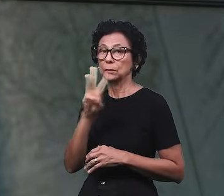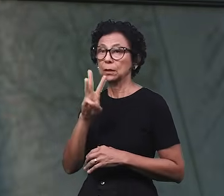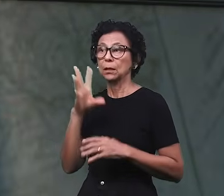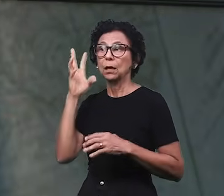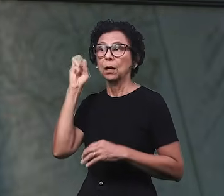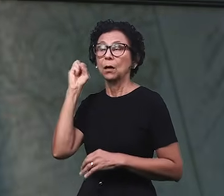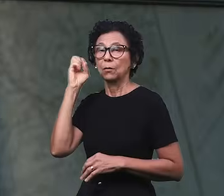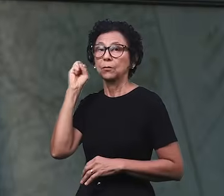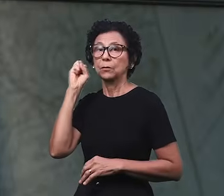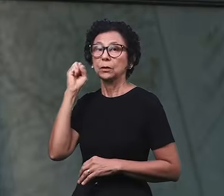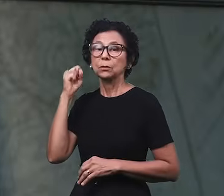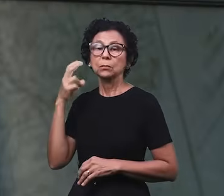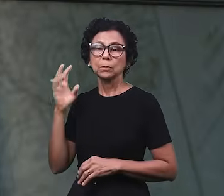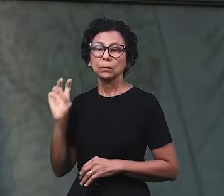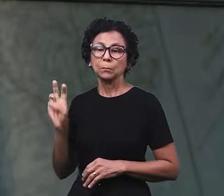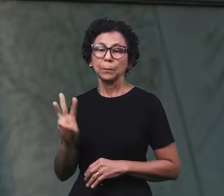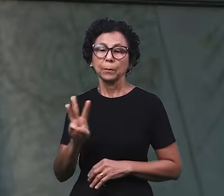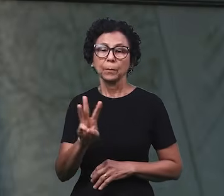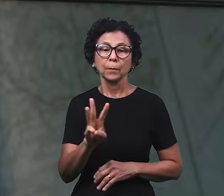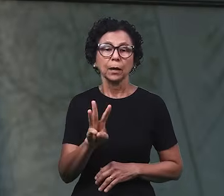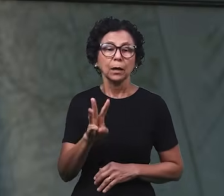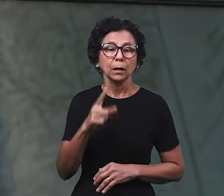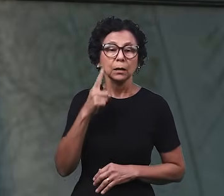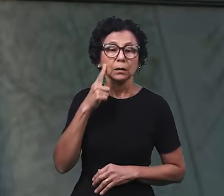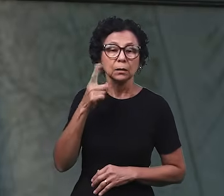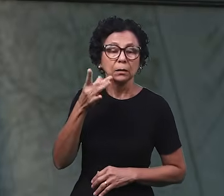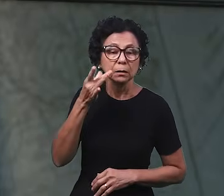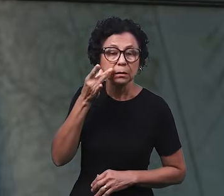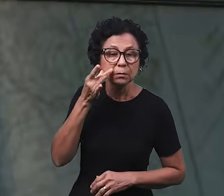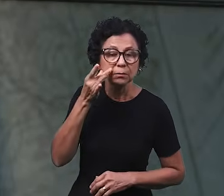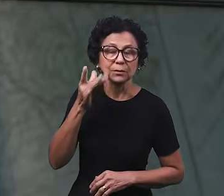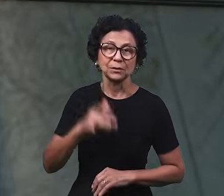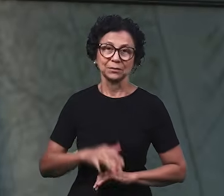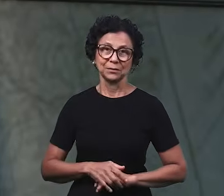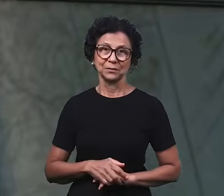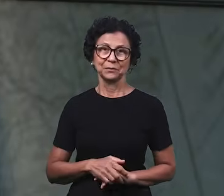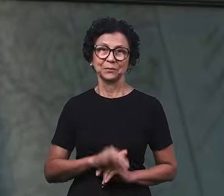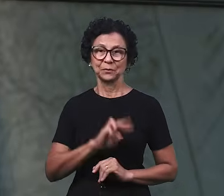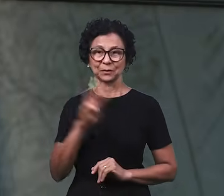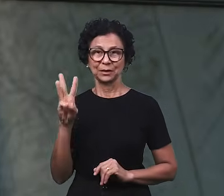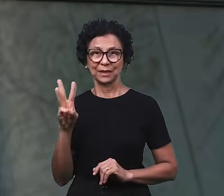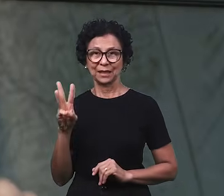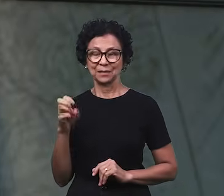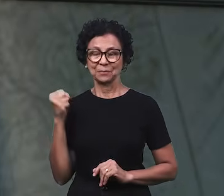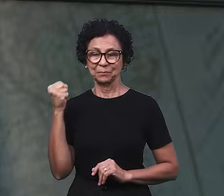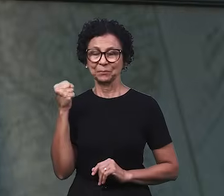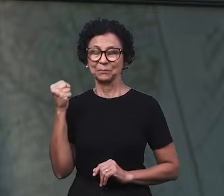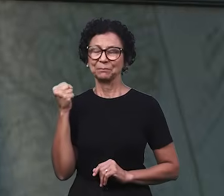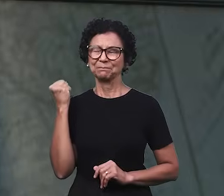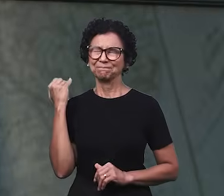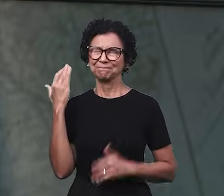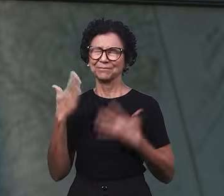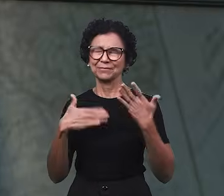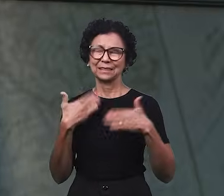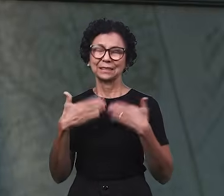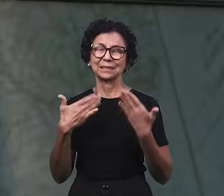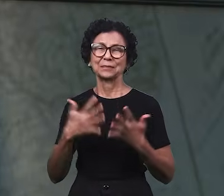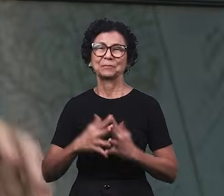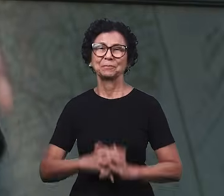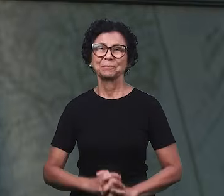Então, naquele momento, muita alegria envolve o coração deles. Mas é importante um